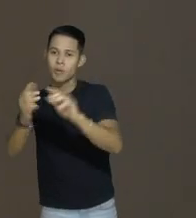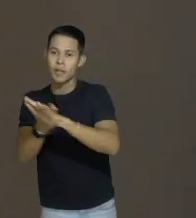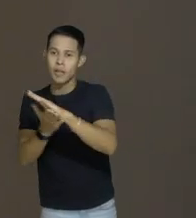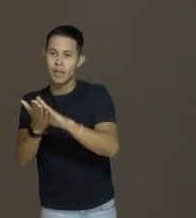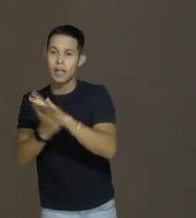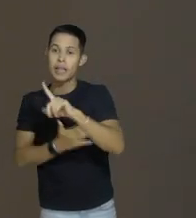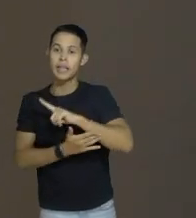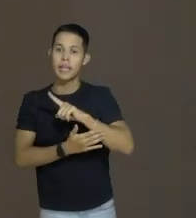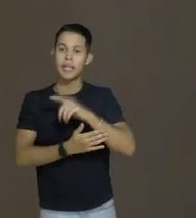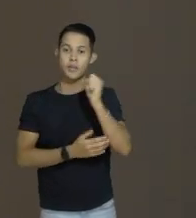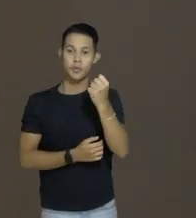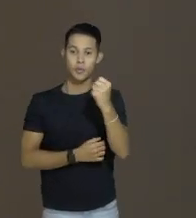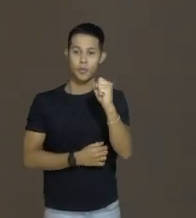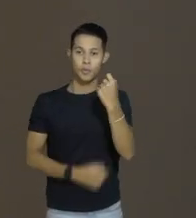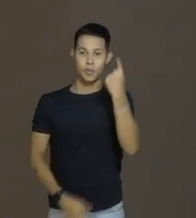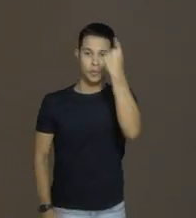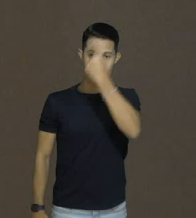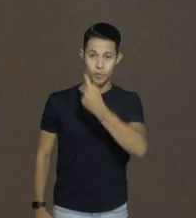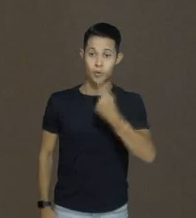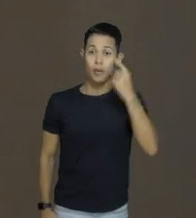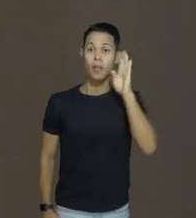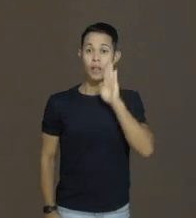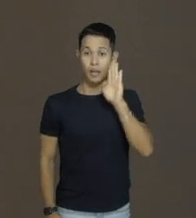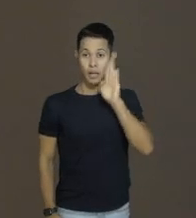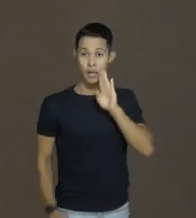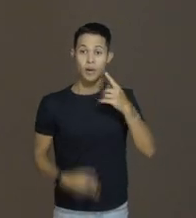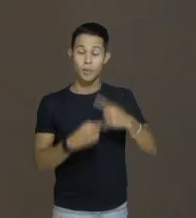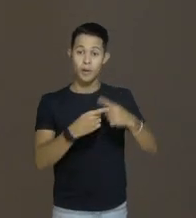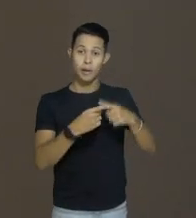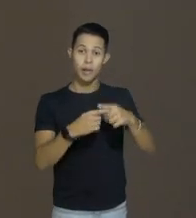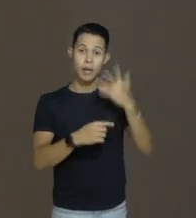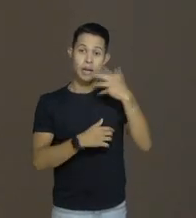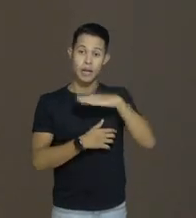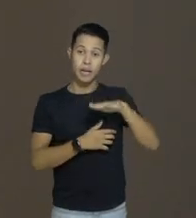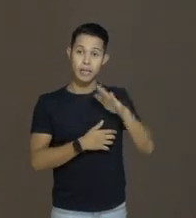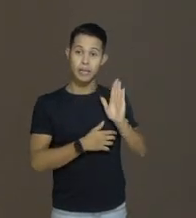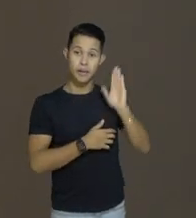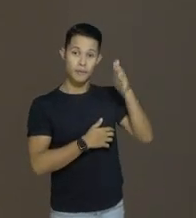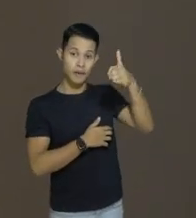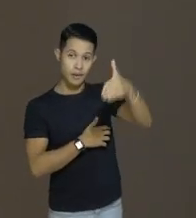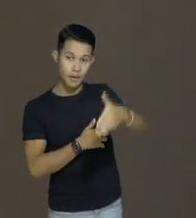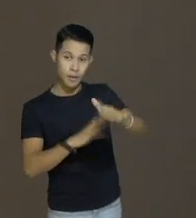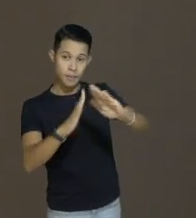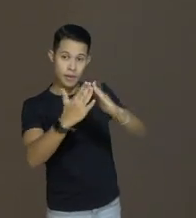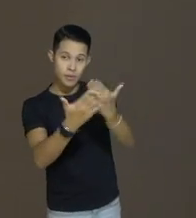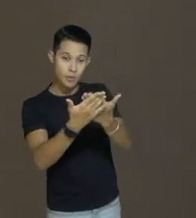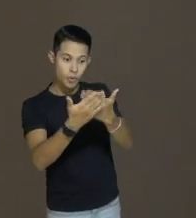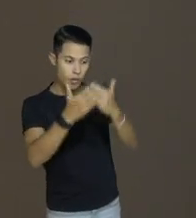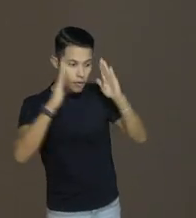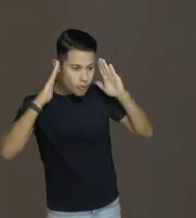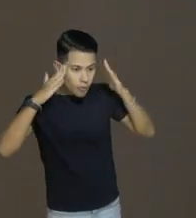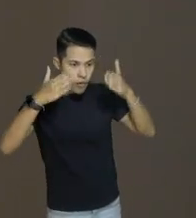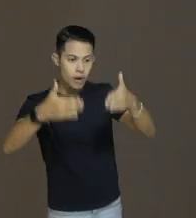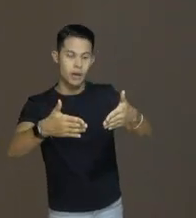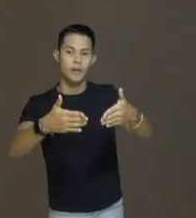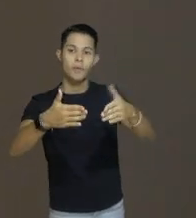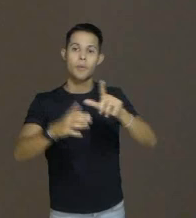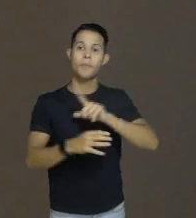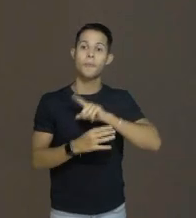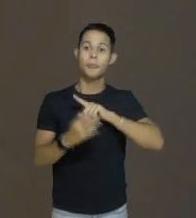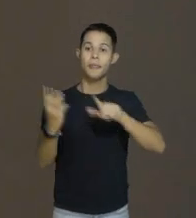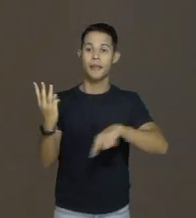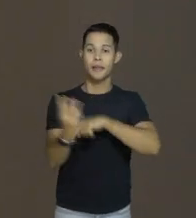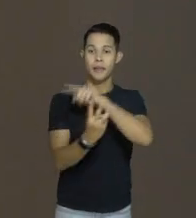8 horas, que é legal, porque a criança toma no começo da aula, ela vai até o final da aula concentrada. Tem